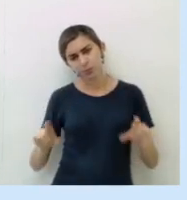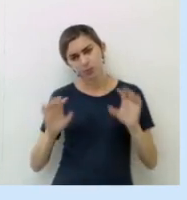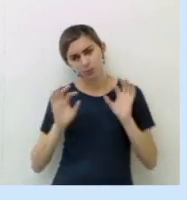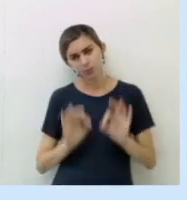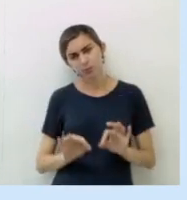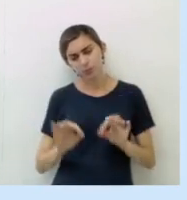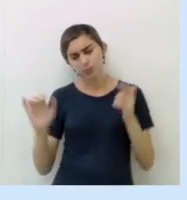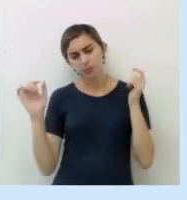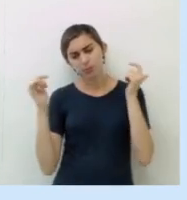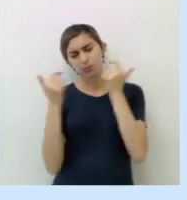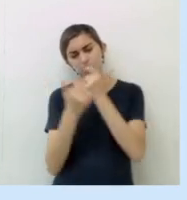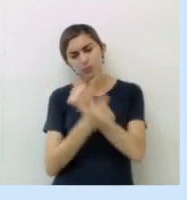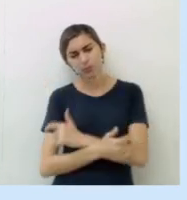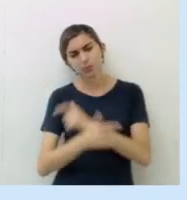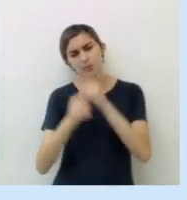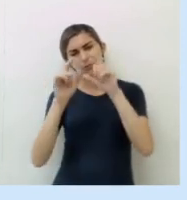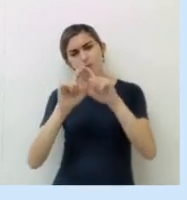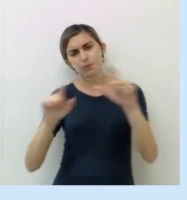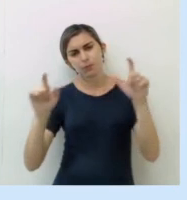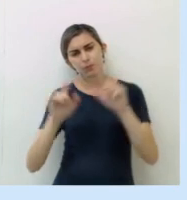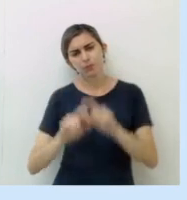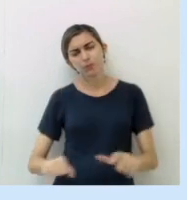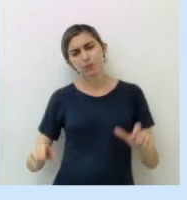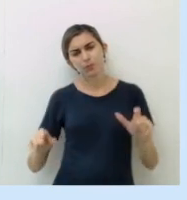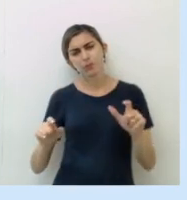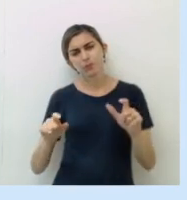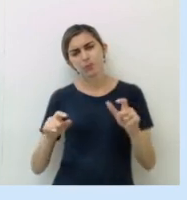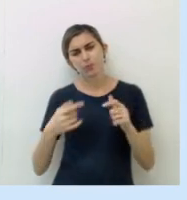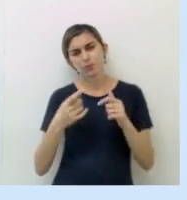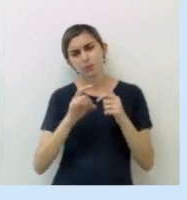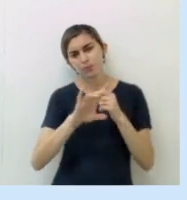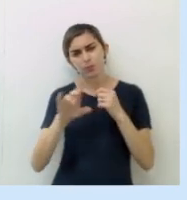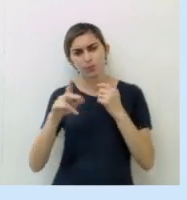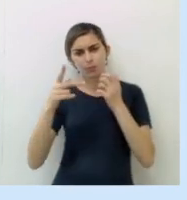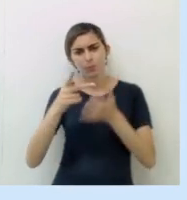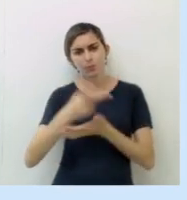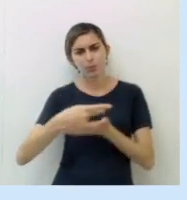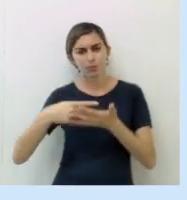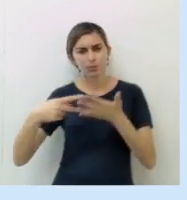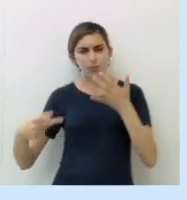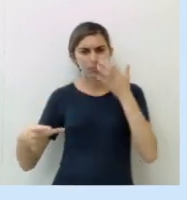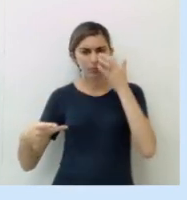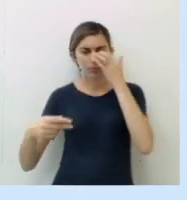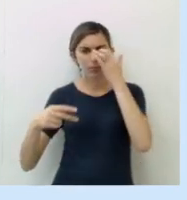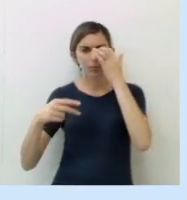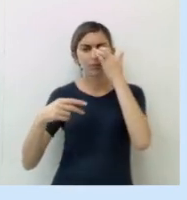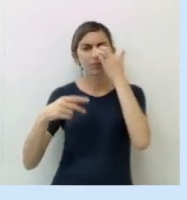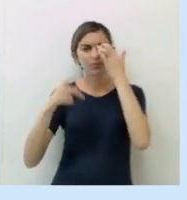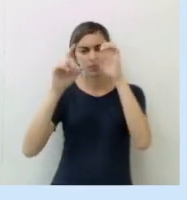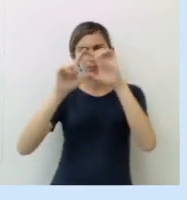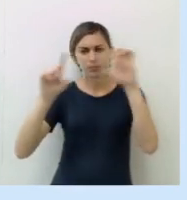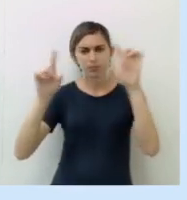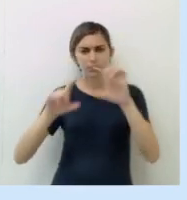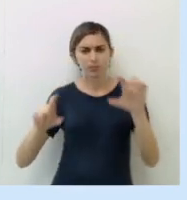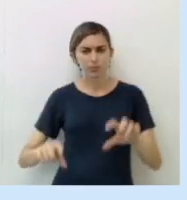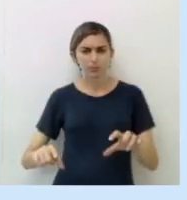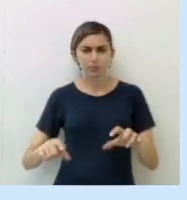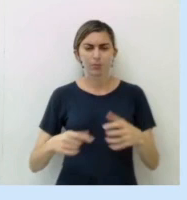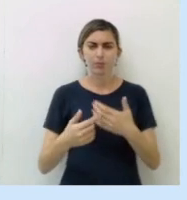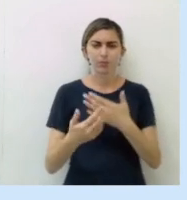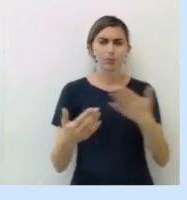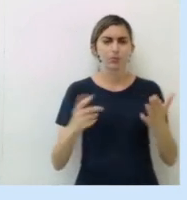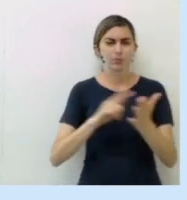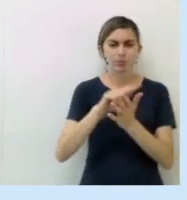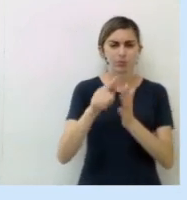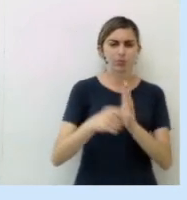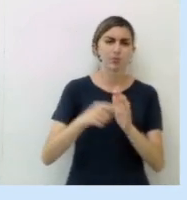certo? E o lírico em verso. O que é verso? Cada linha de um poema. Verso é cada linha de um poema. O